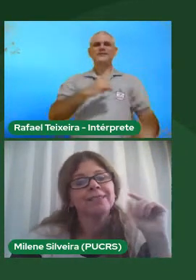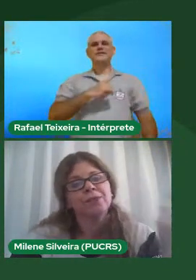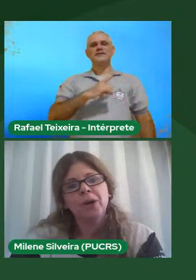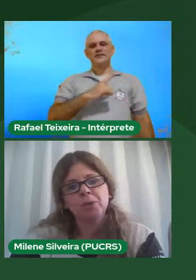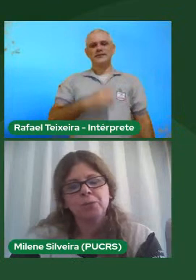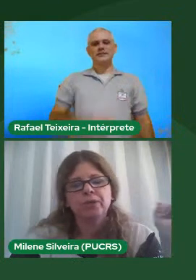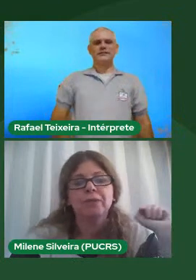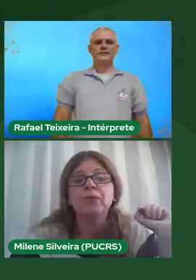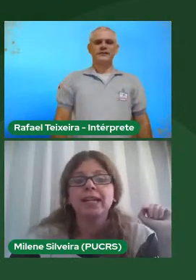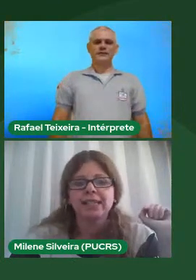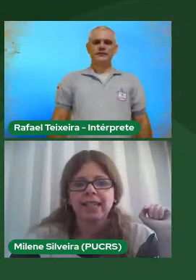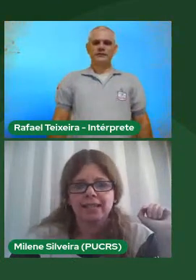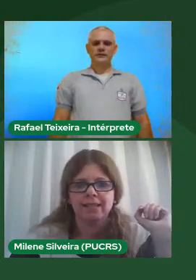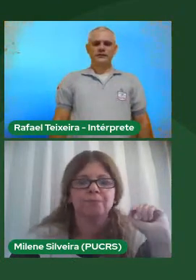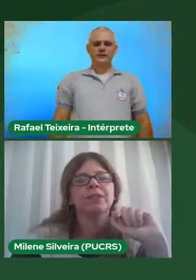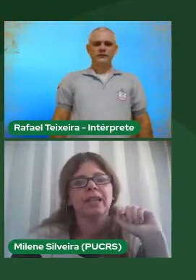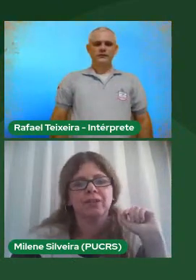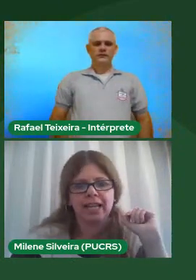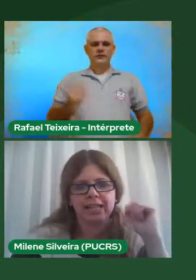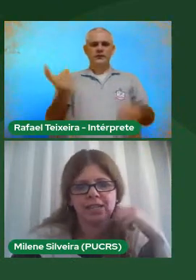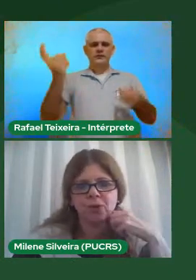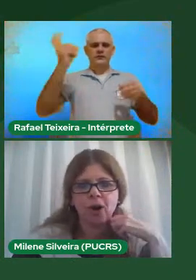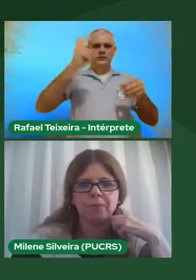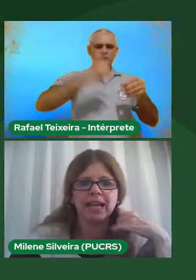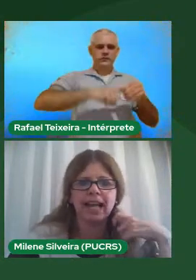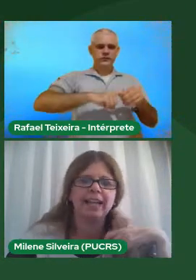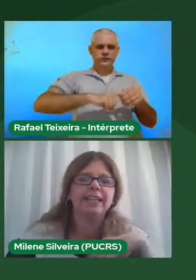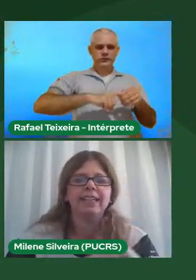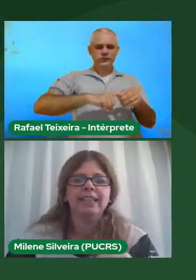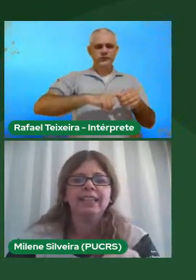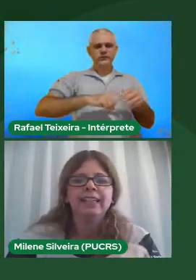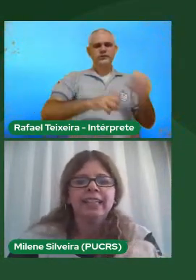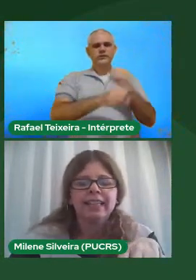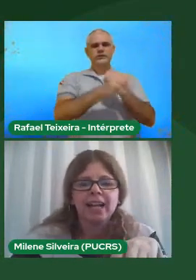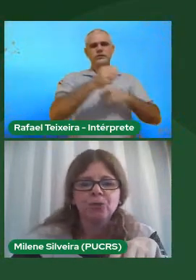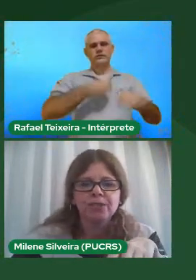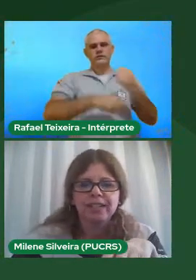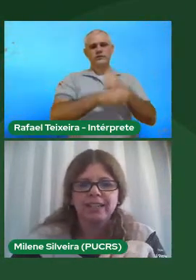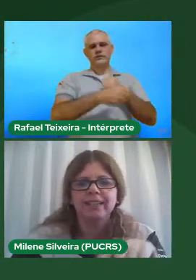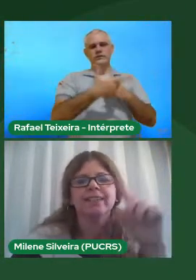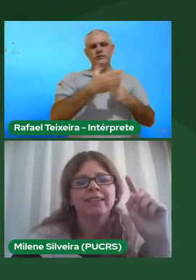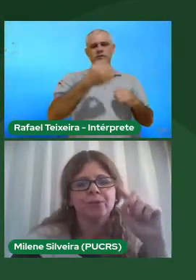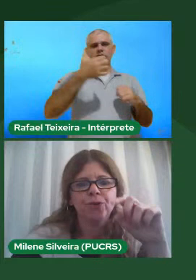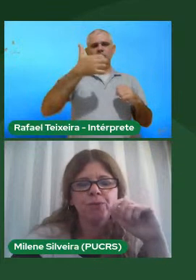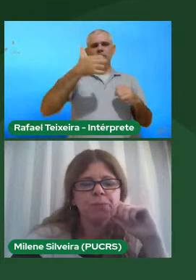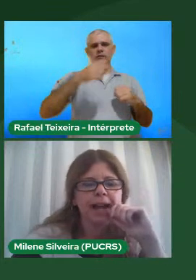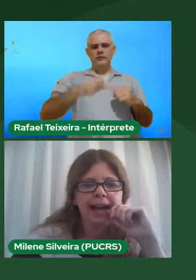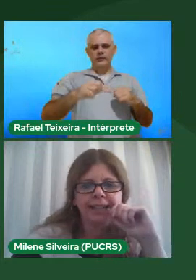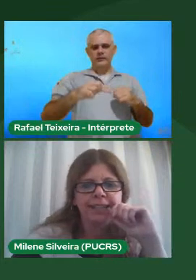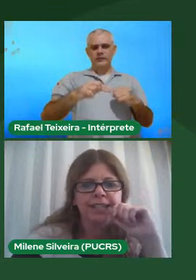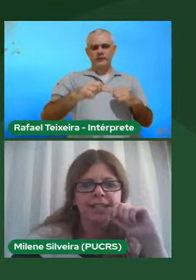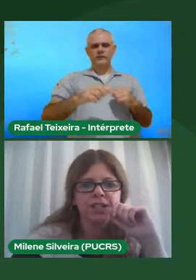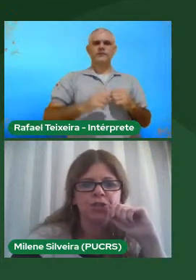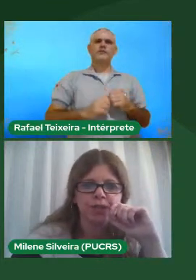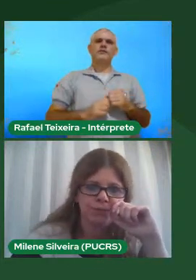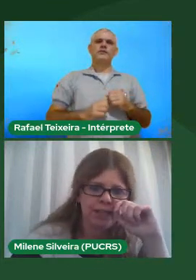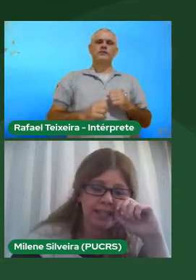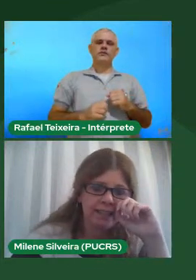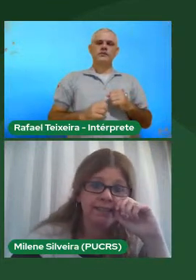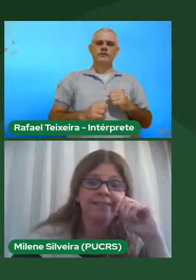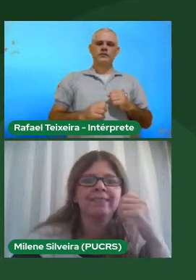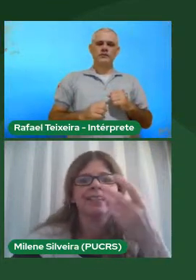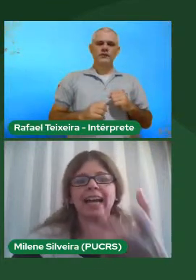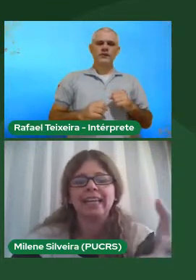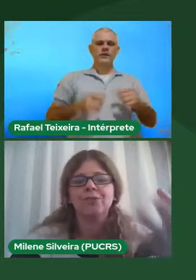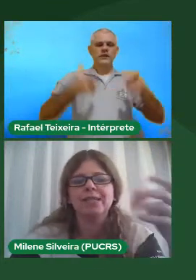E fomos para o IHC da Isa. Não, da Isa, do Rob, da Lara e da Luz aí, né? Então, fomos para